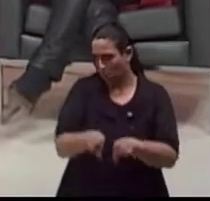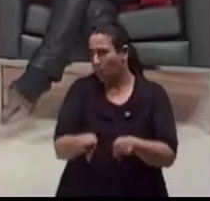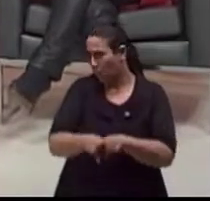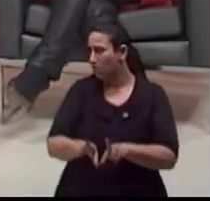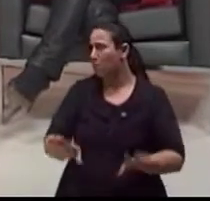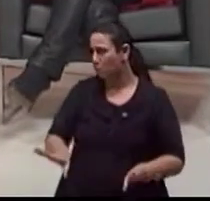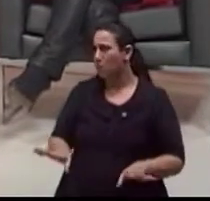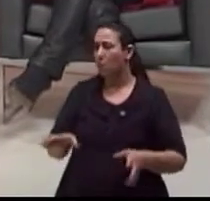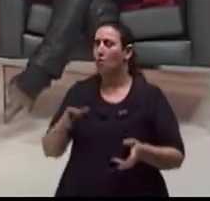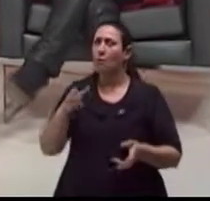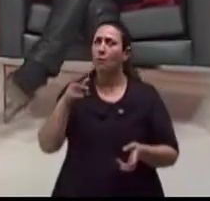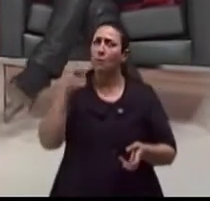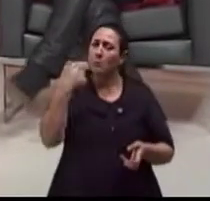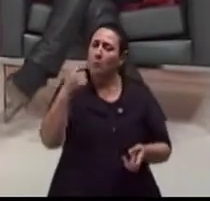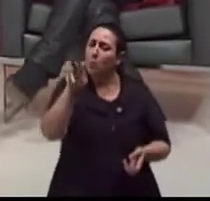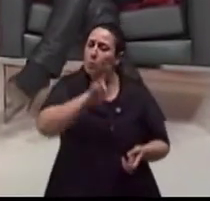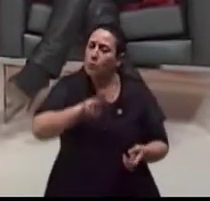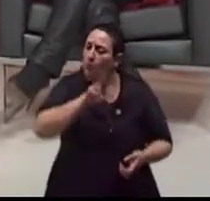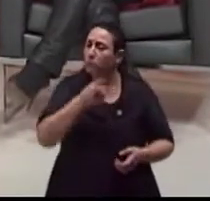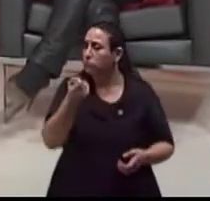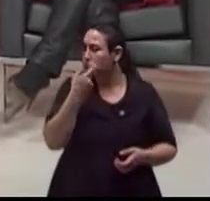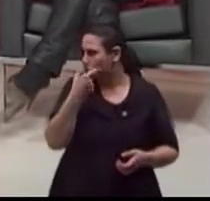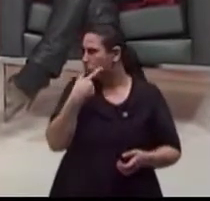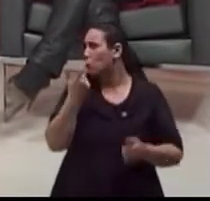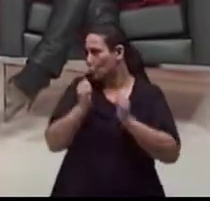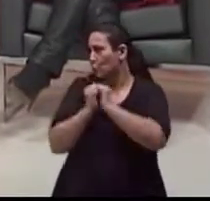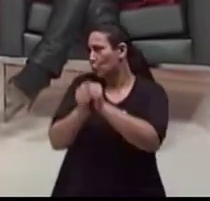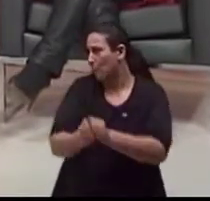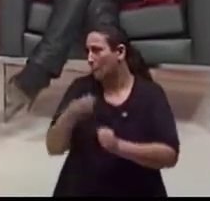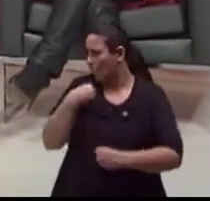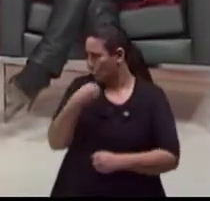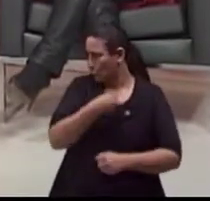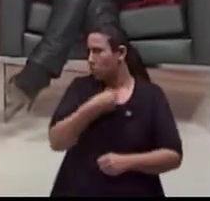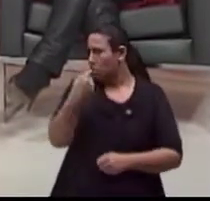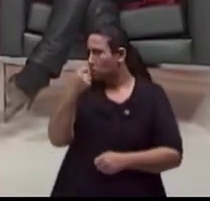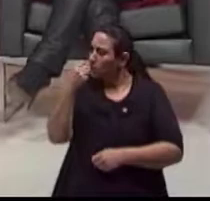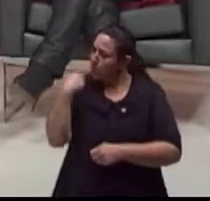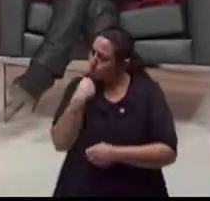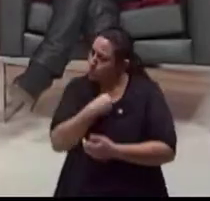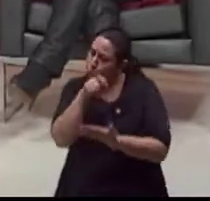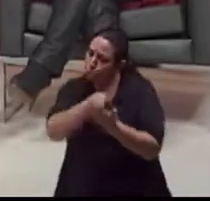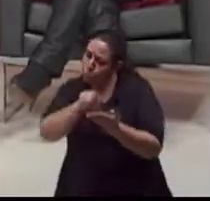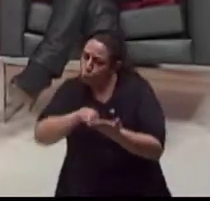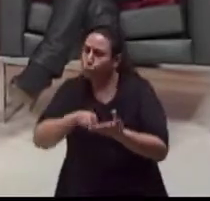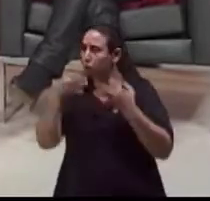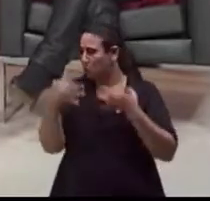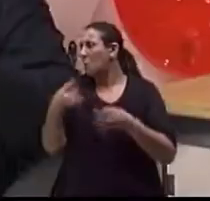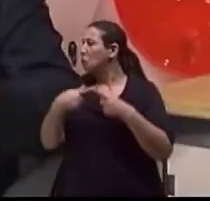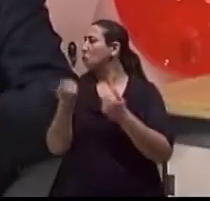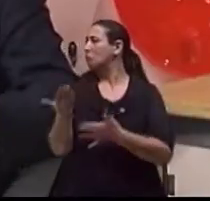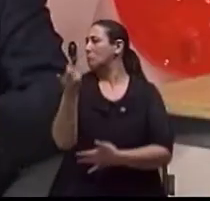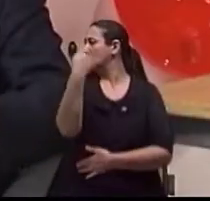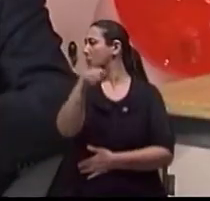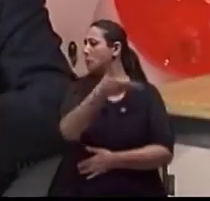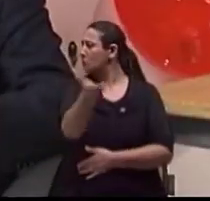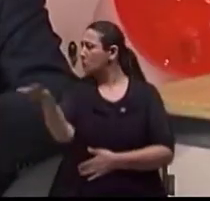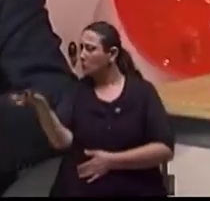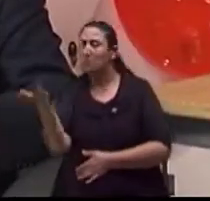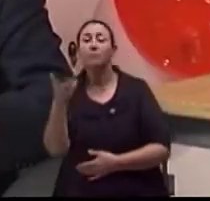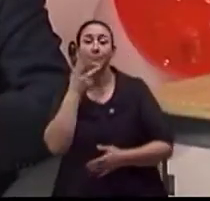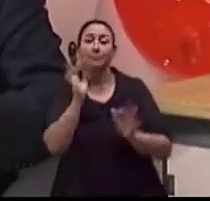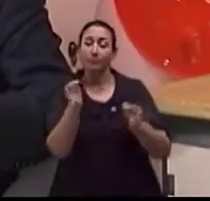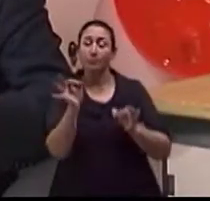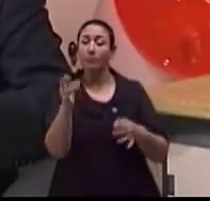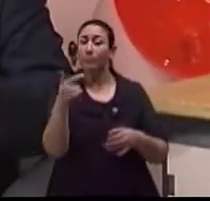preferência utilizar a medicação com com o ar a visita ao médico jovem não precisa mesmo eu por isso que eu devo essa